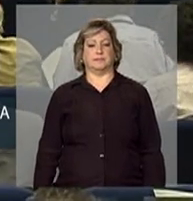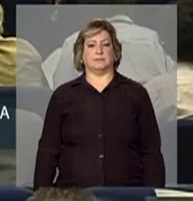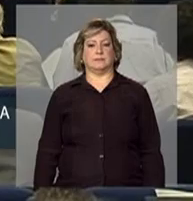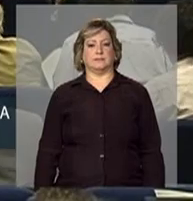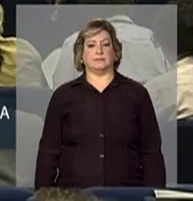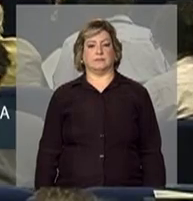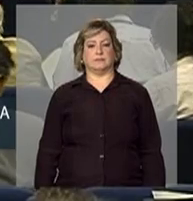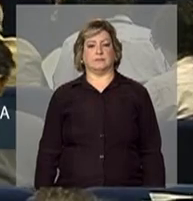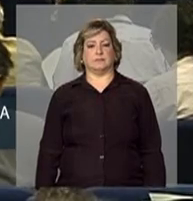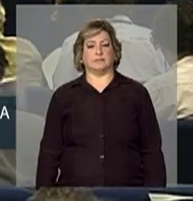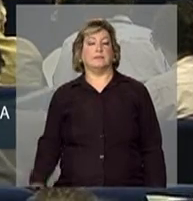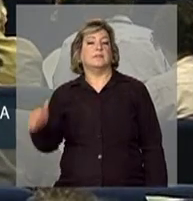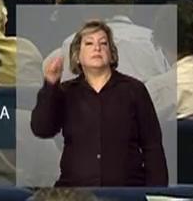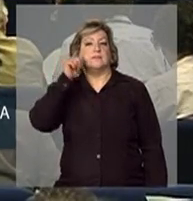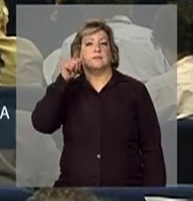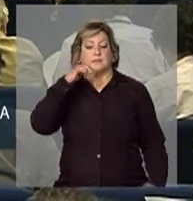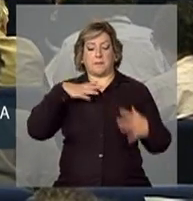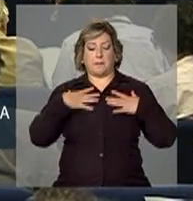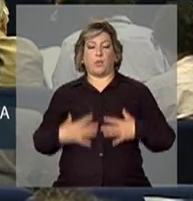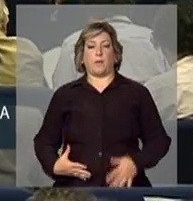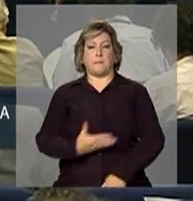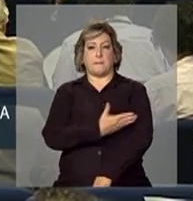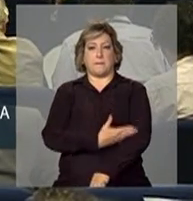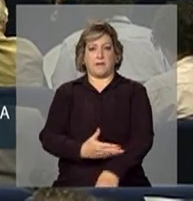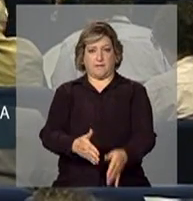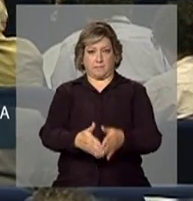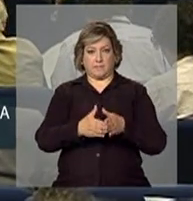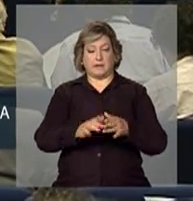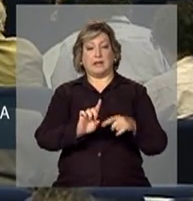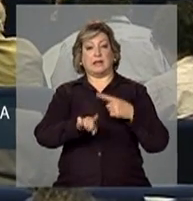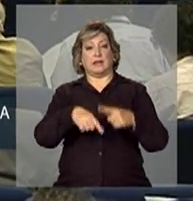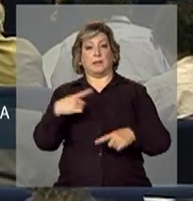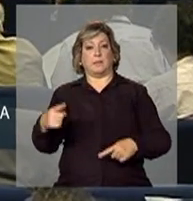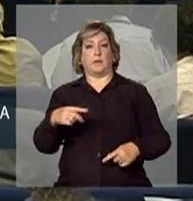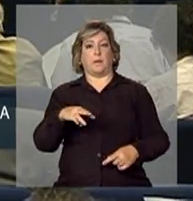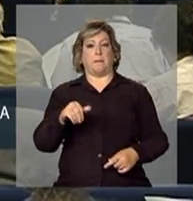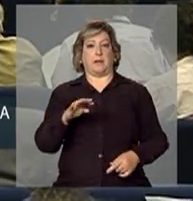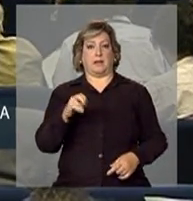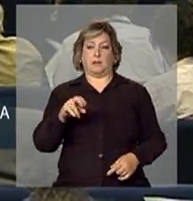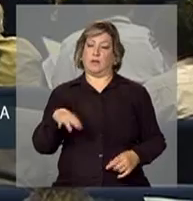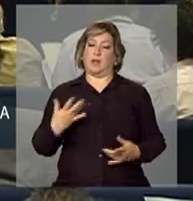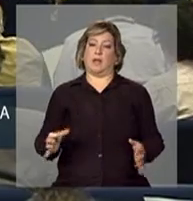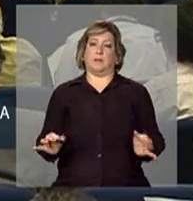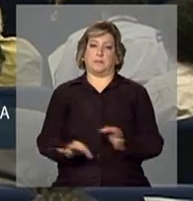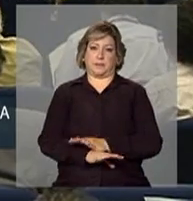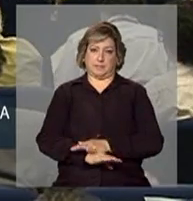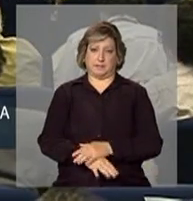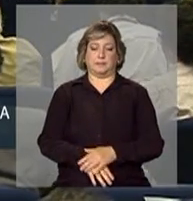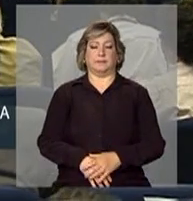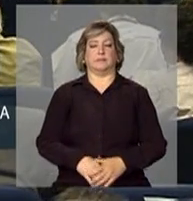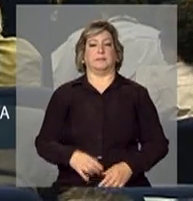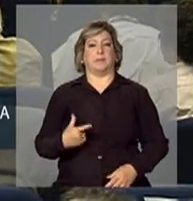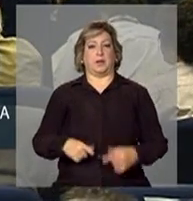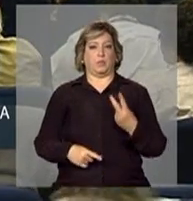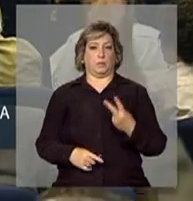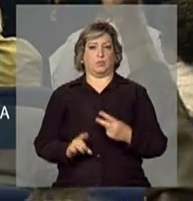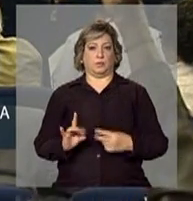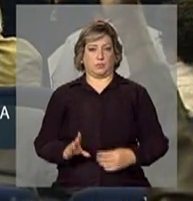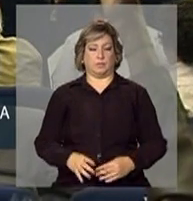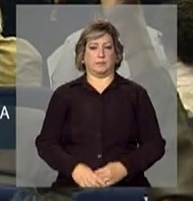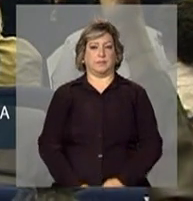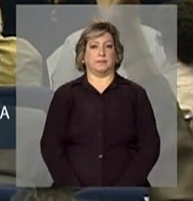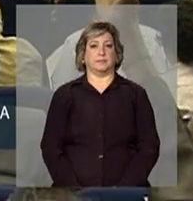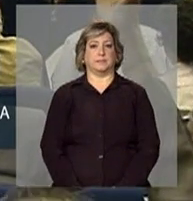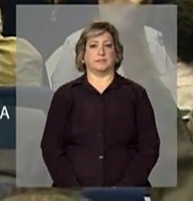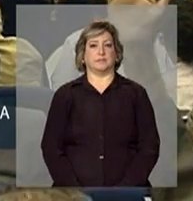de camiseta branca, por gentileza, e depois o Matheus Guimarães, e encerra as perguntas desse bloco. Você deixou de fora, eu te parei